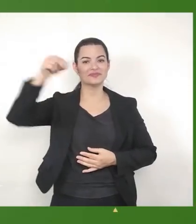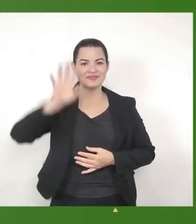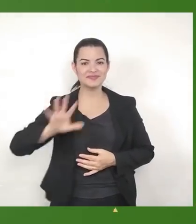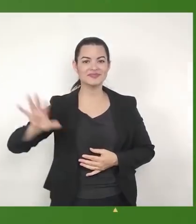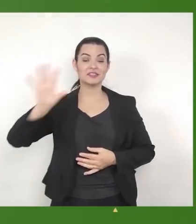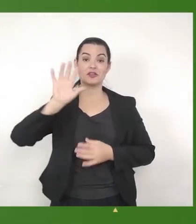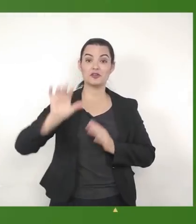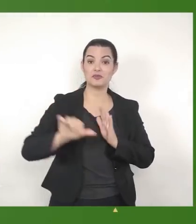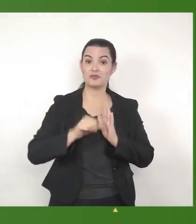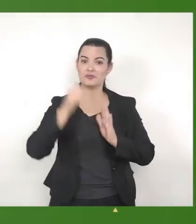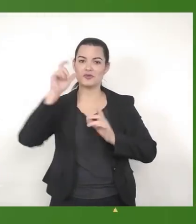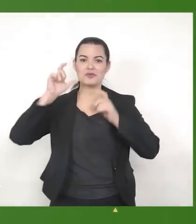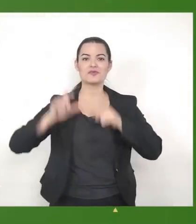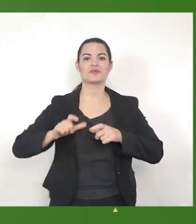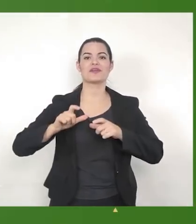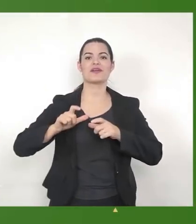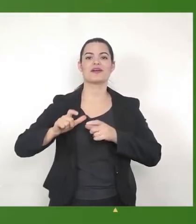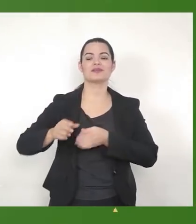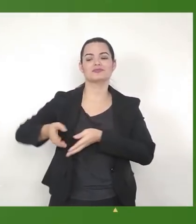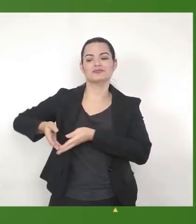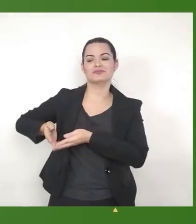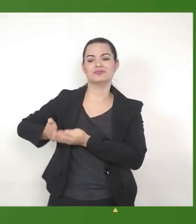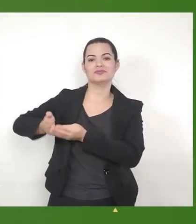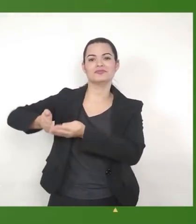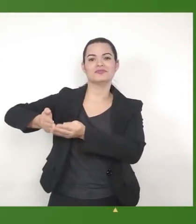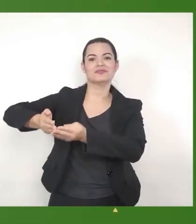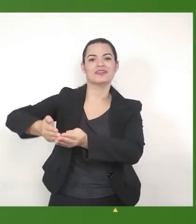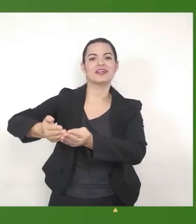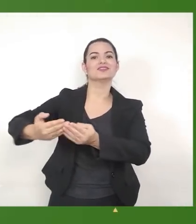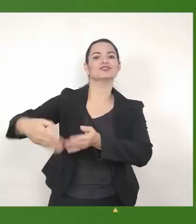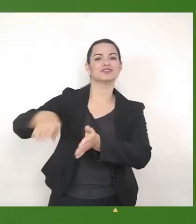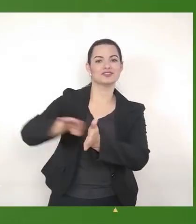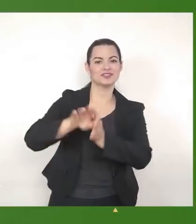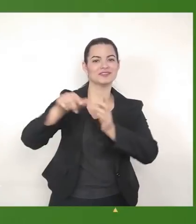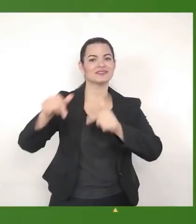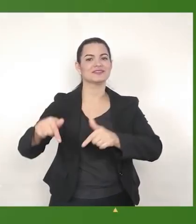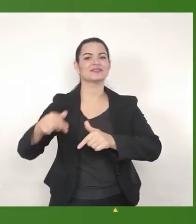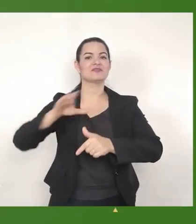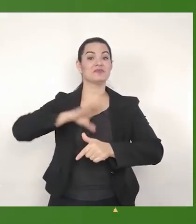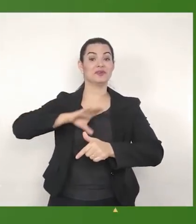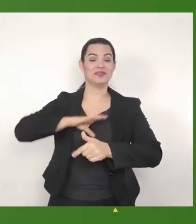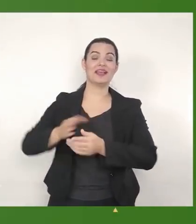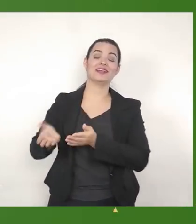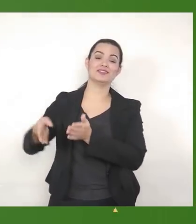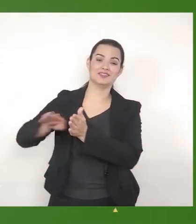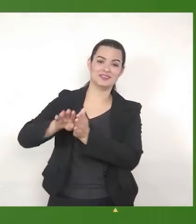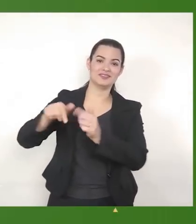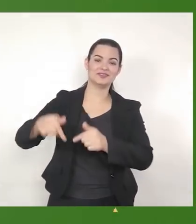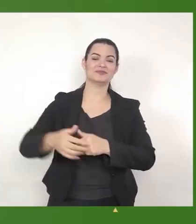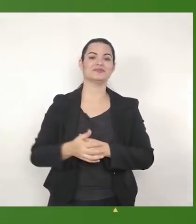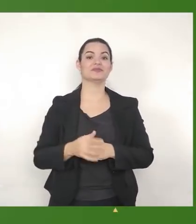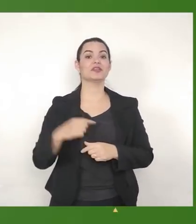nosso primeiro ponto de desembarque por essas viagens que vamos fazer pelas regiões do